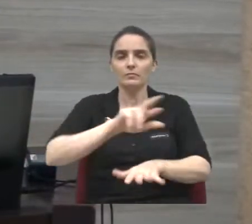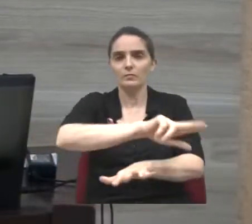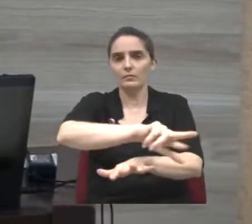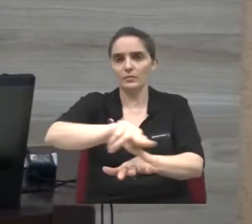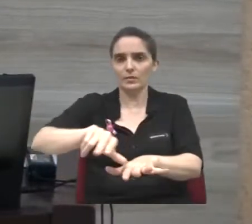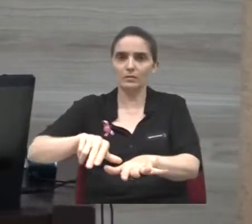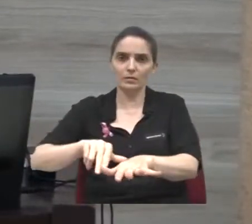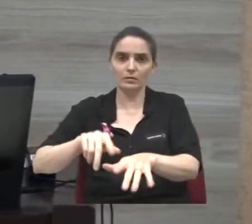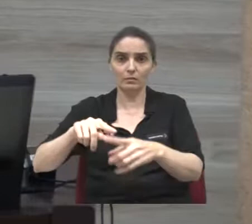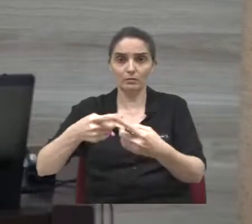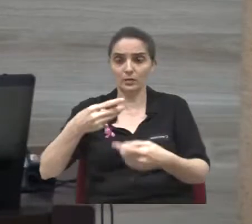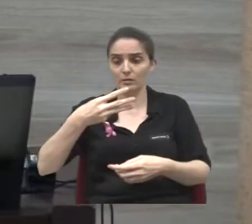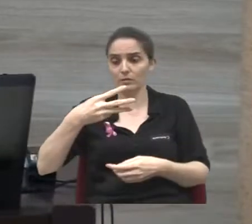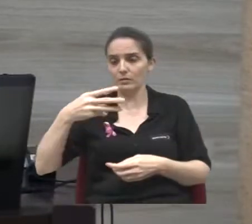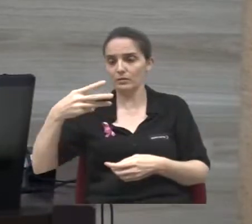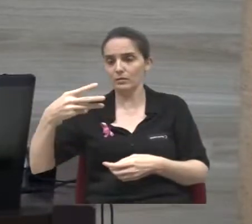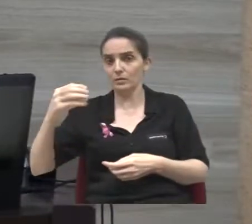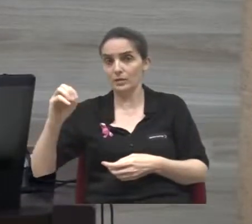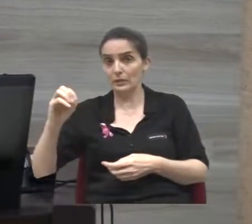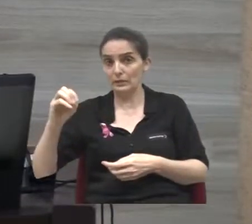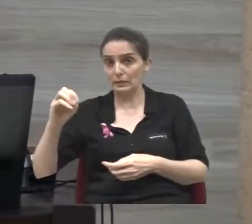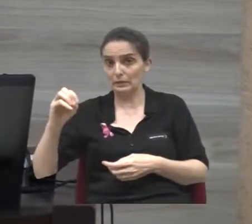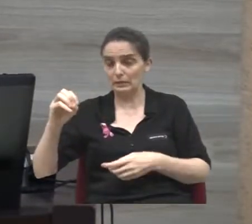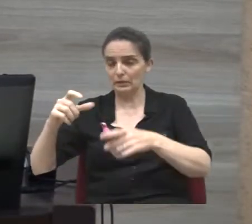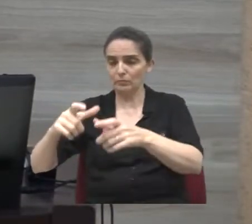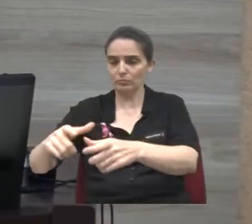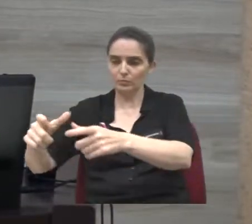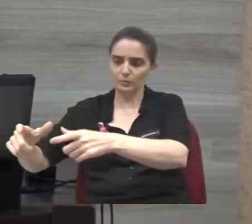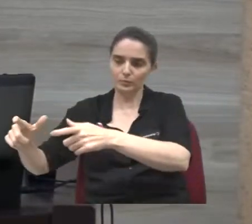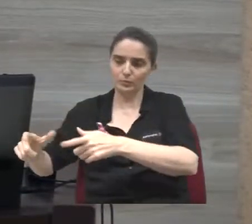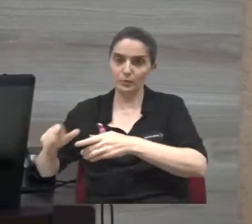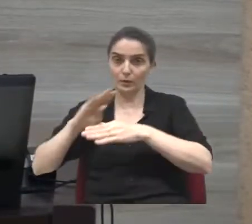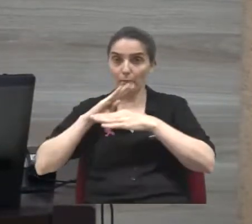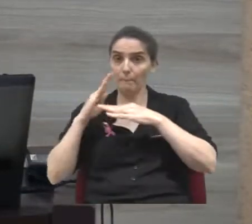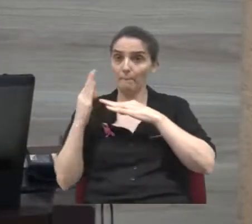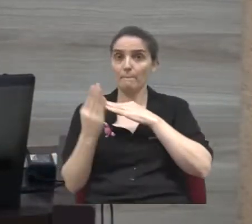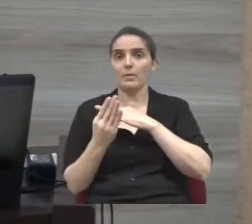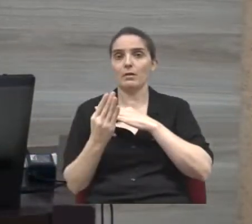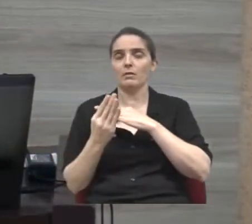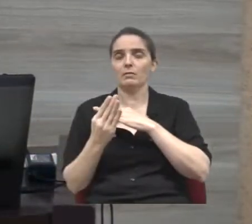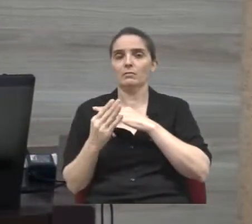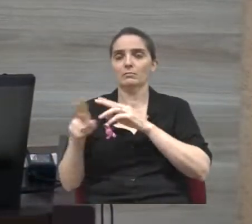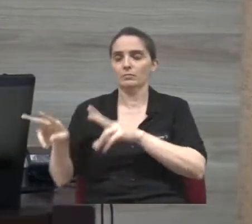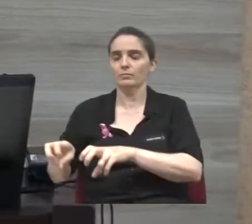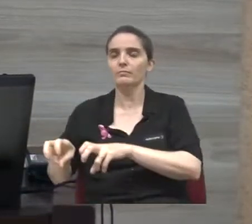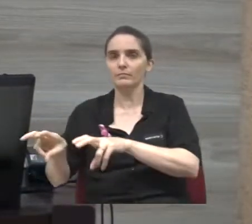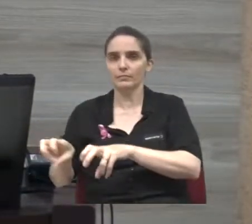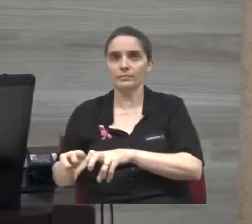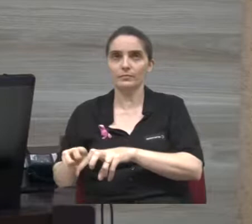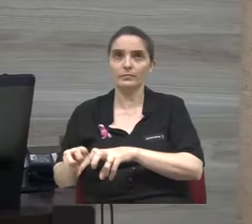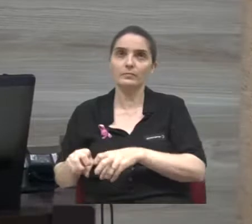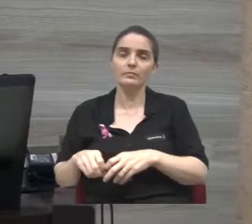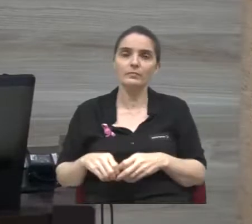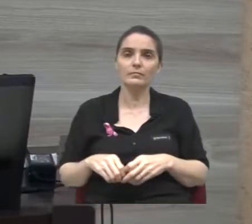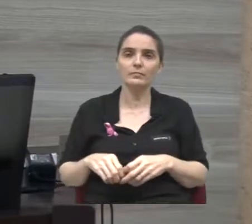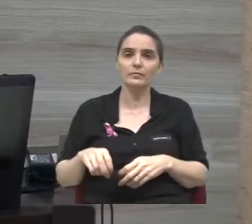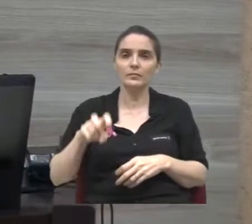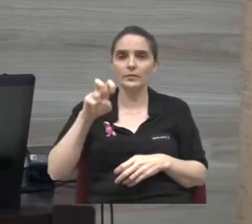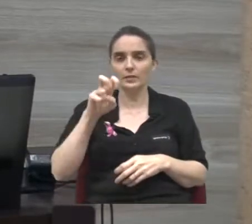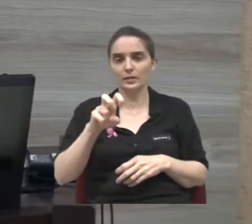330 localização, bairros de zona rural. Limeira tem 581